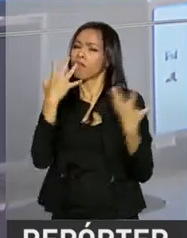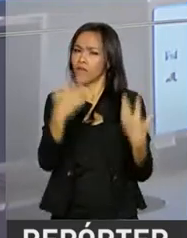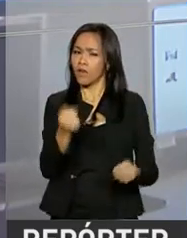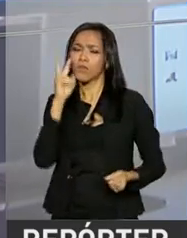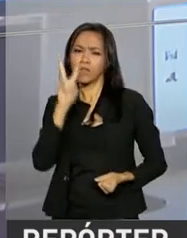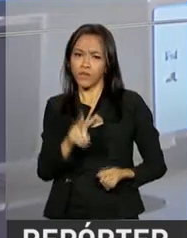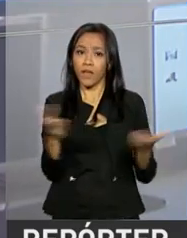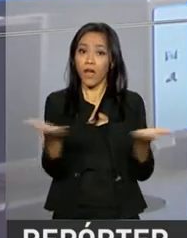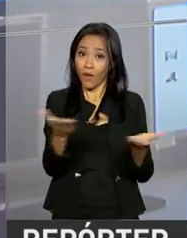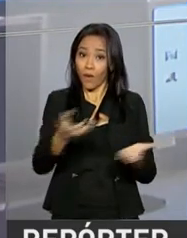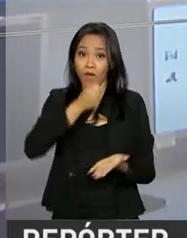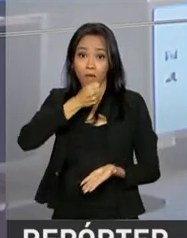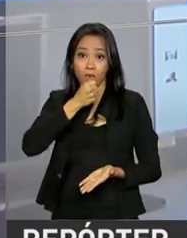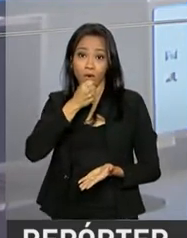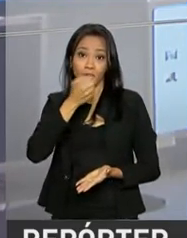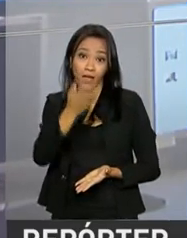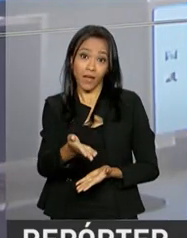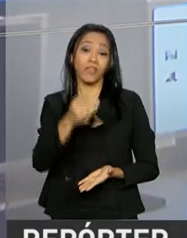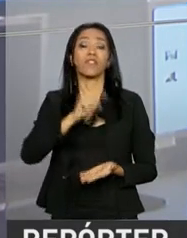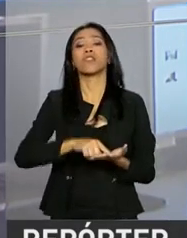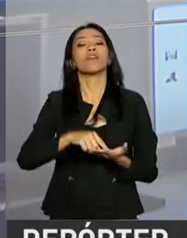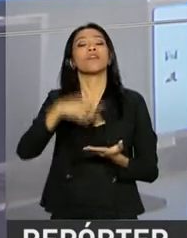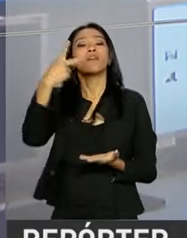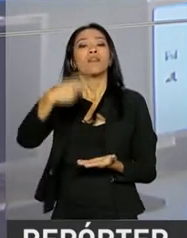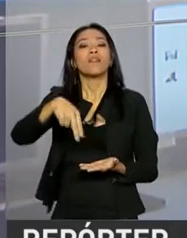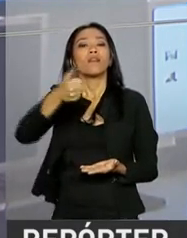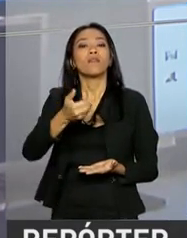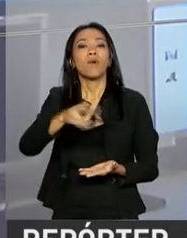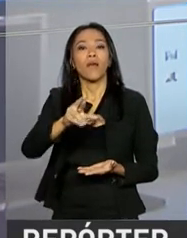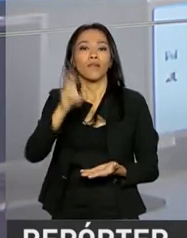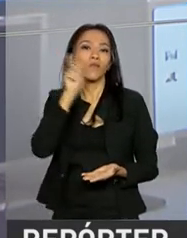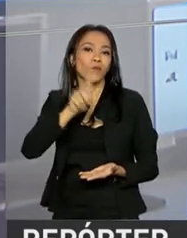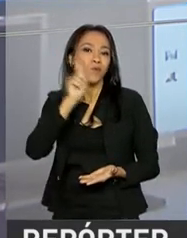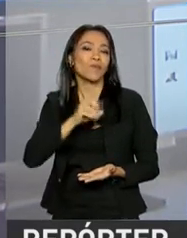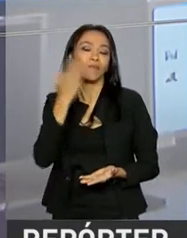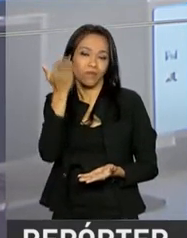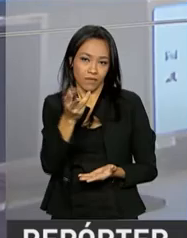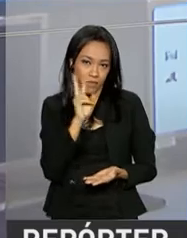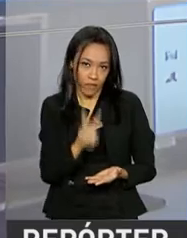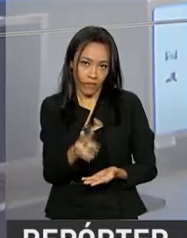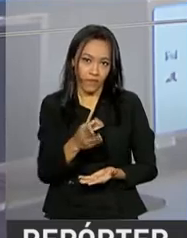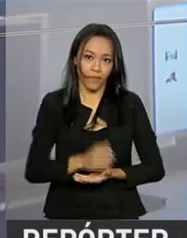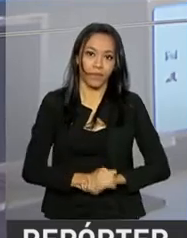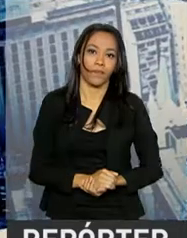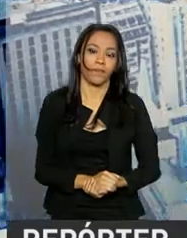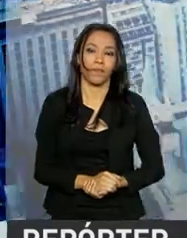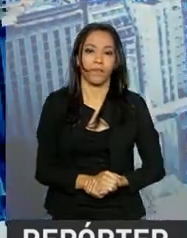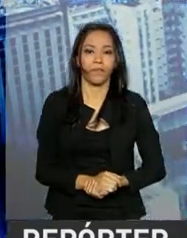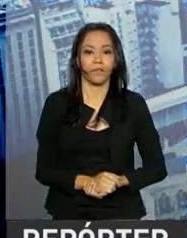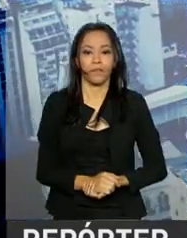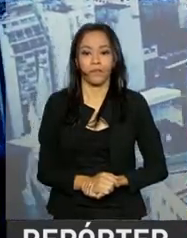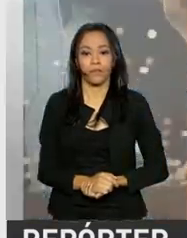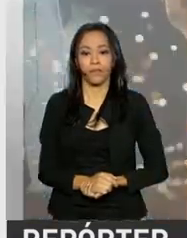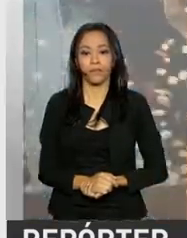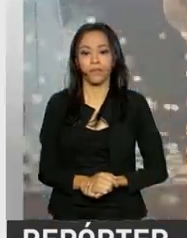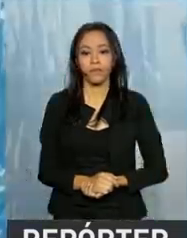conferir agora na reportagem da correspondente da NBR nos Estados Unidos, Paola De Orte.